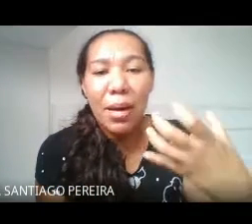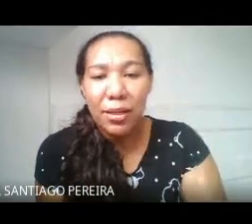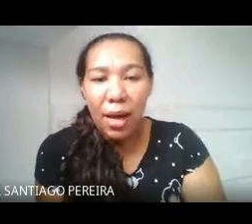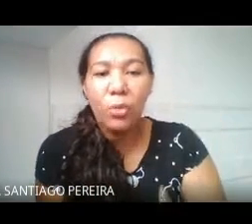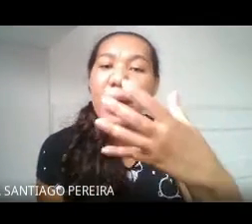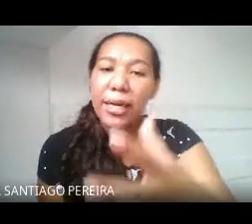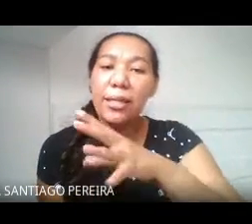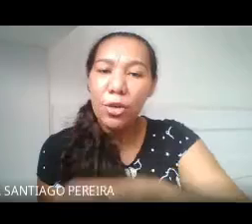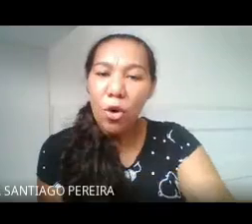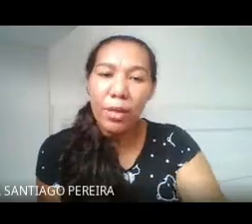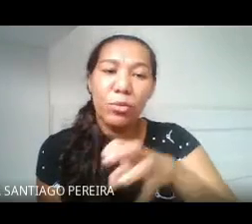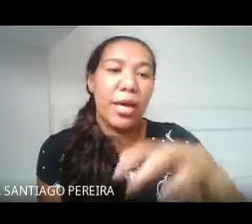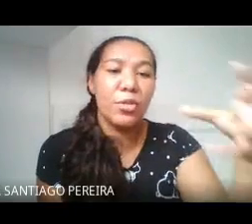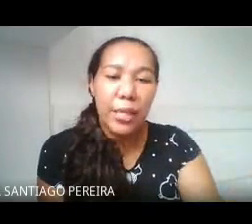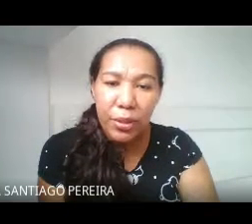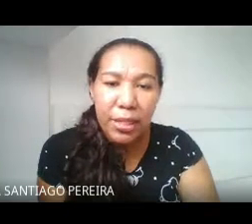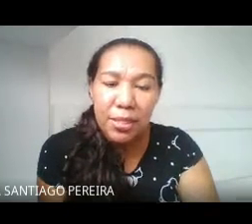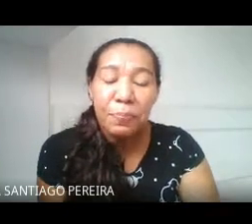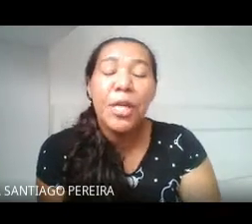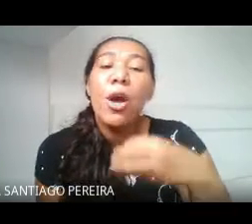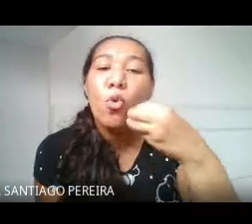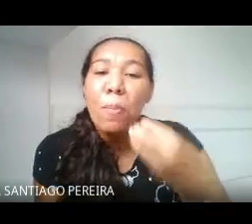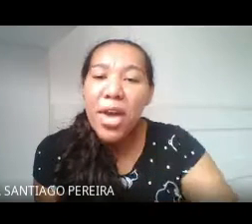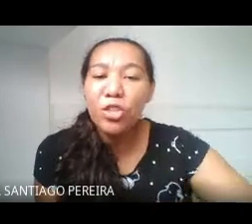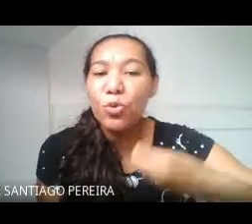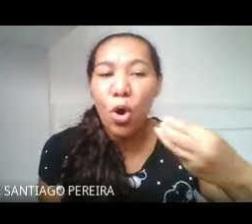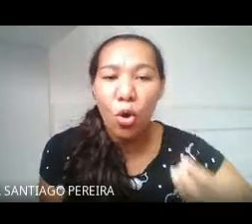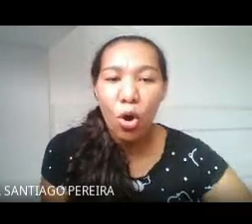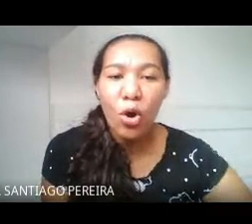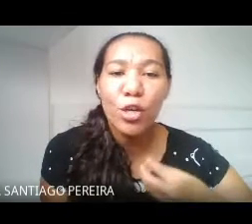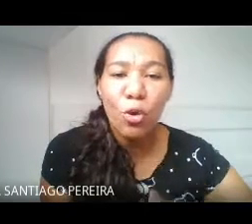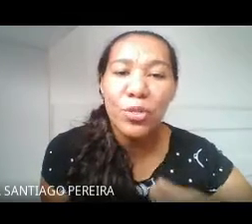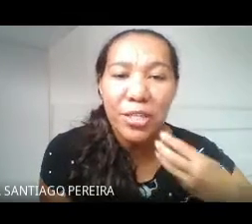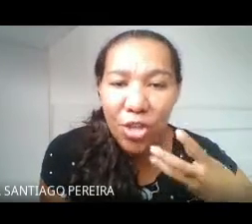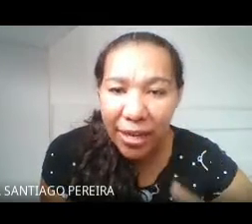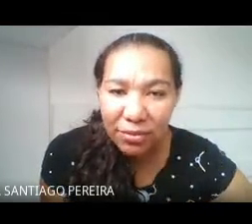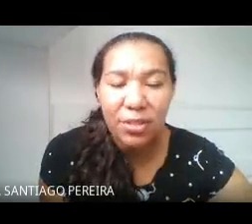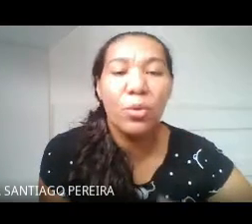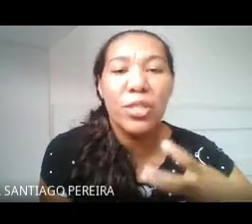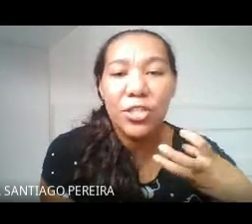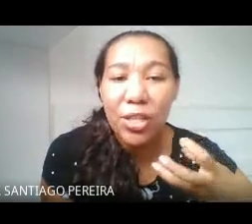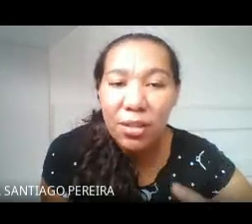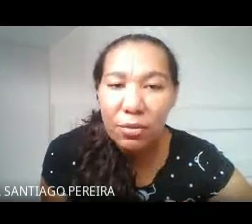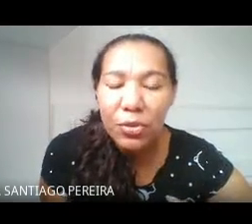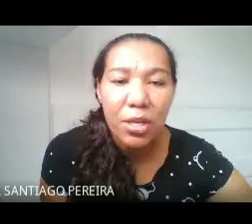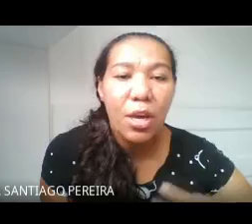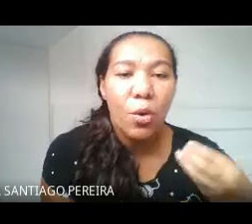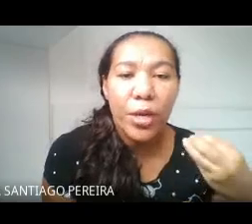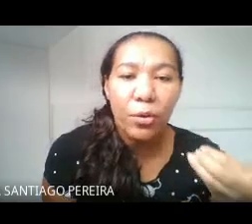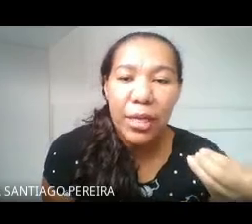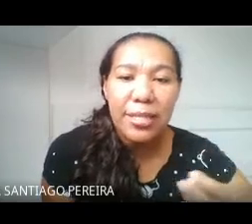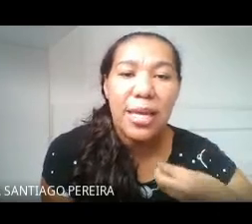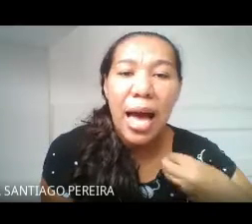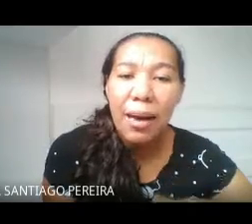ordem gramatical daquele idioma, no caso da língua inglesa. O mesmo ocorre com os adjectives, com os adjetivos.